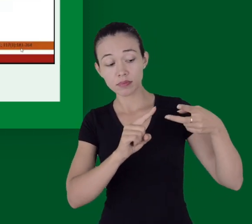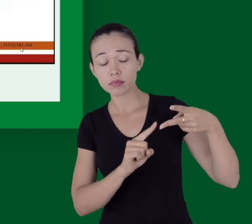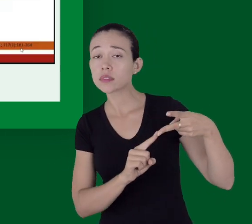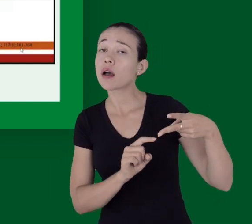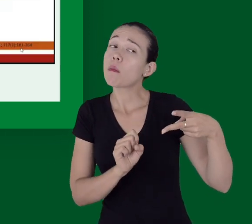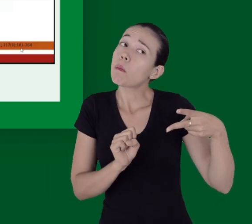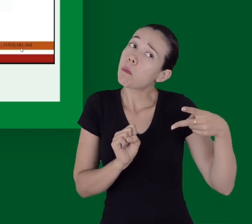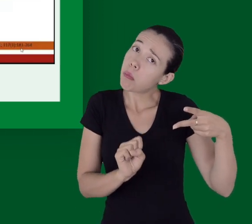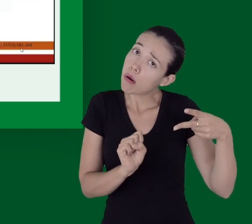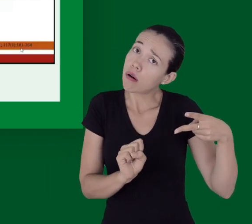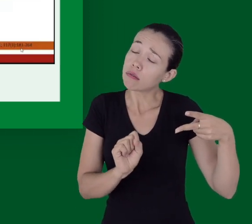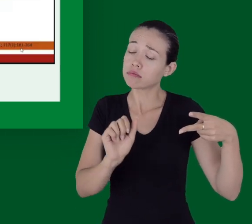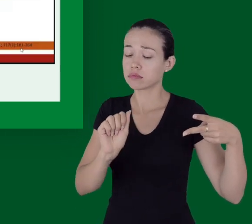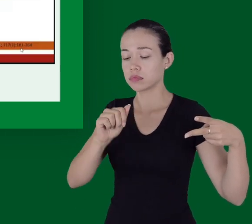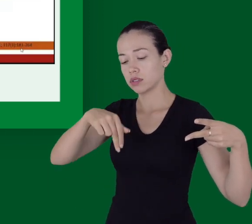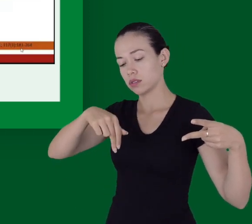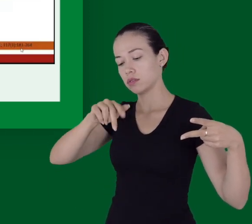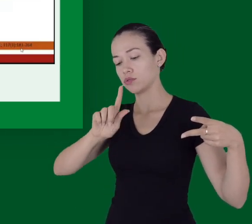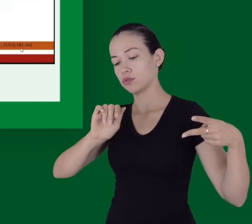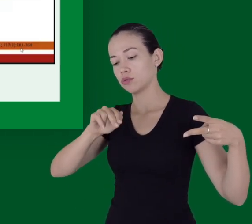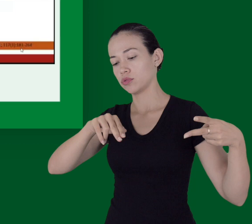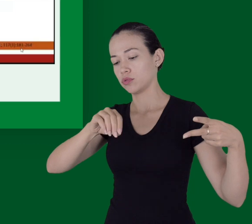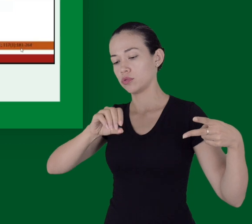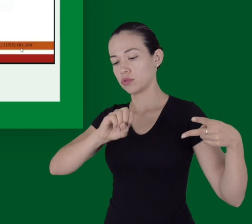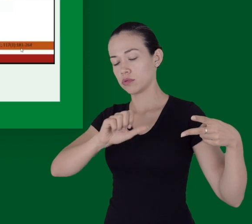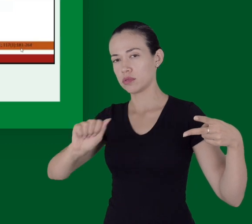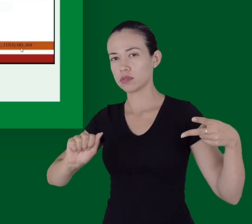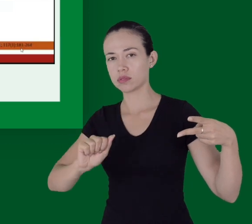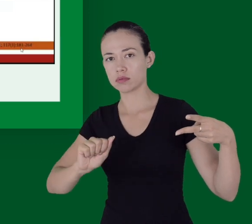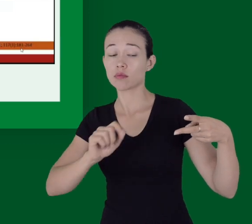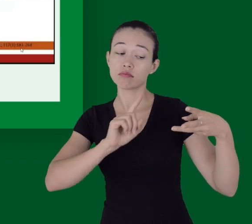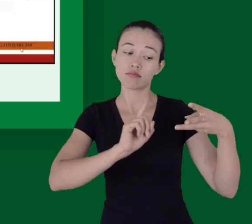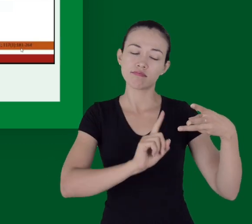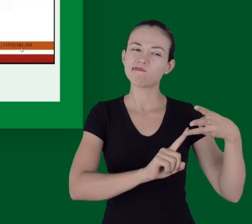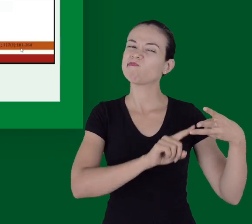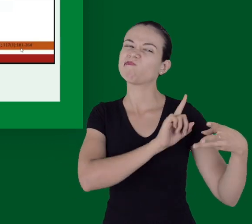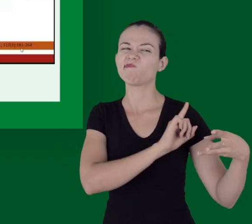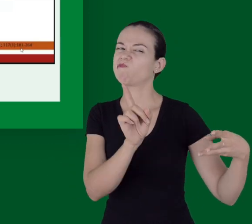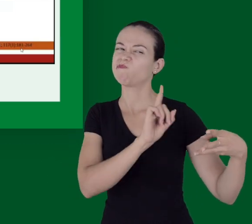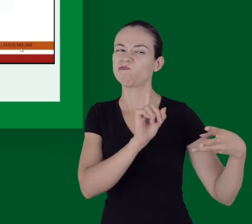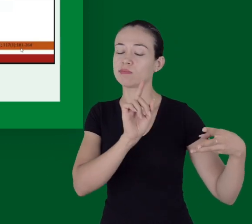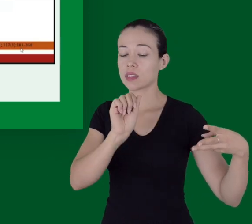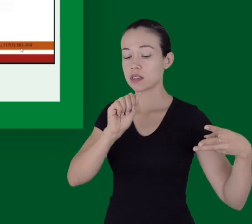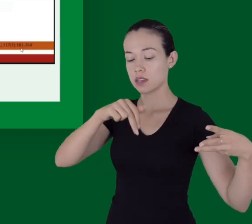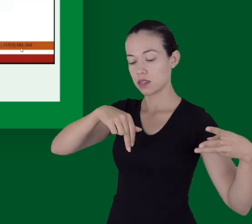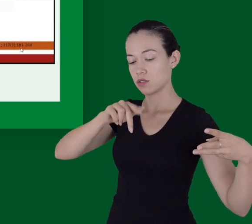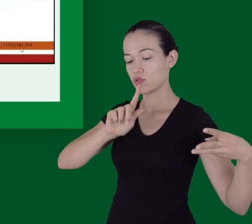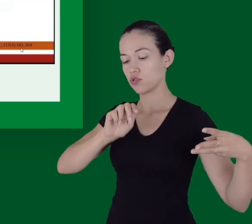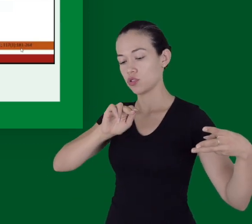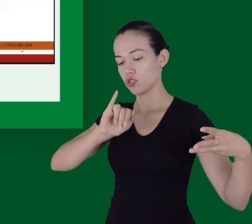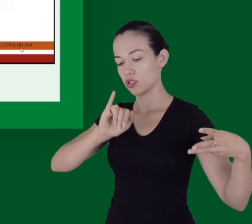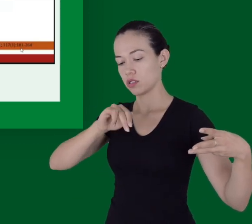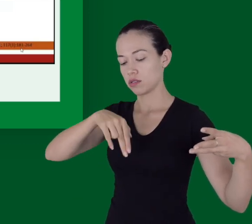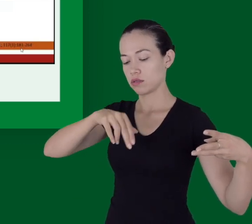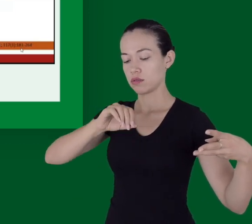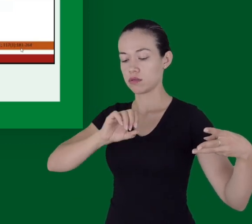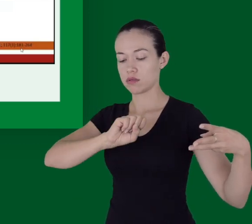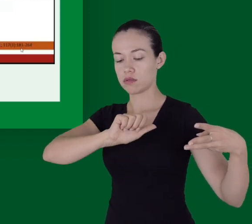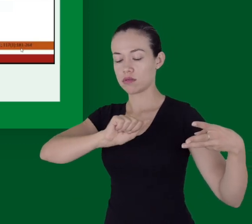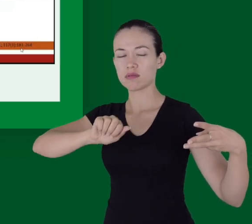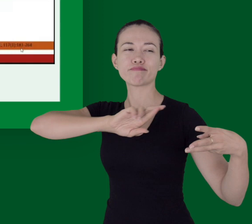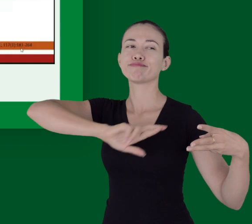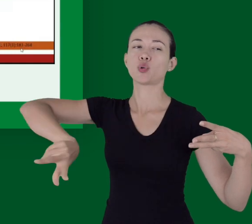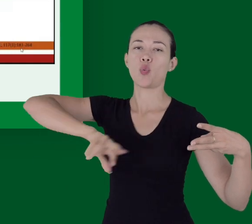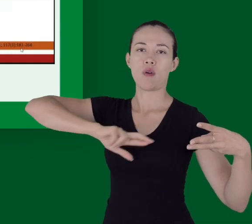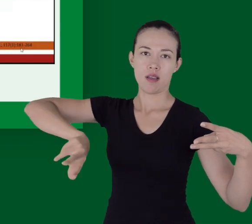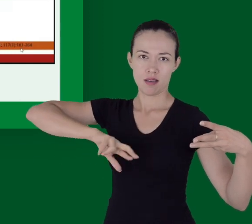como opção, a provavelmente anginosa e as provavelmente definitivamente não anginosas. Como